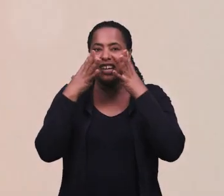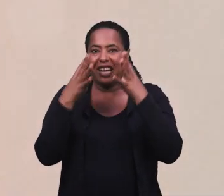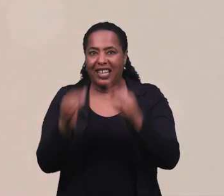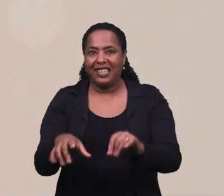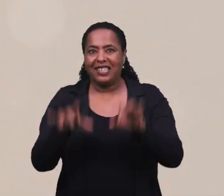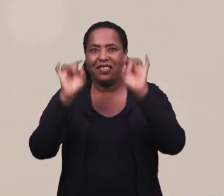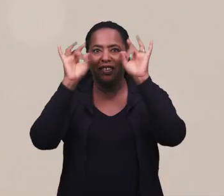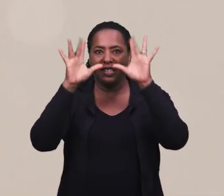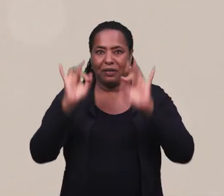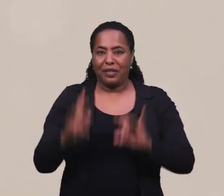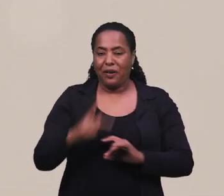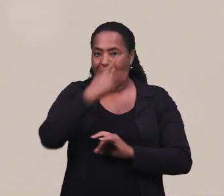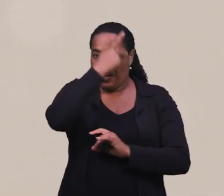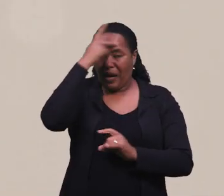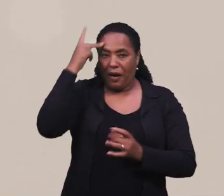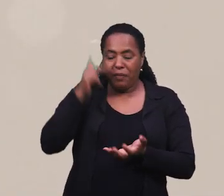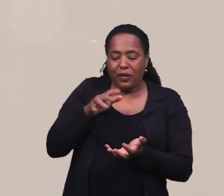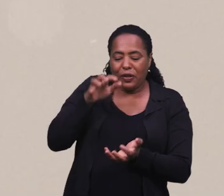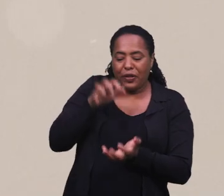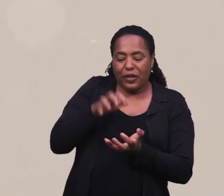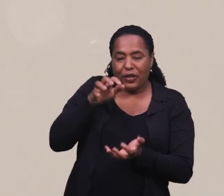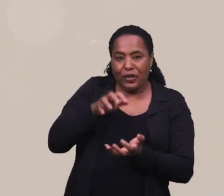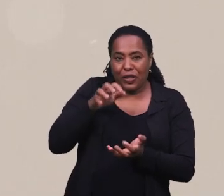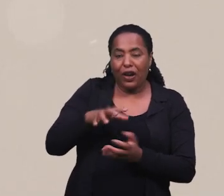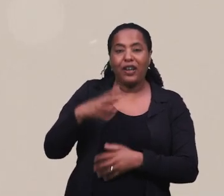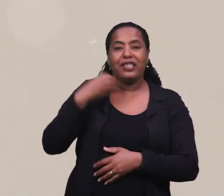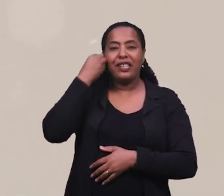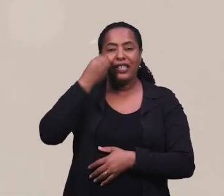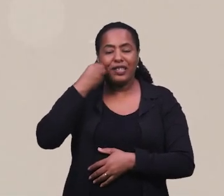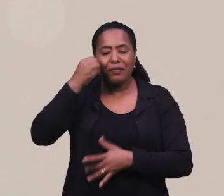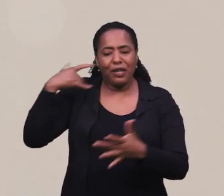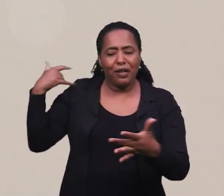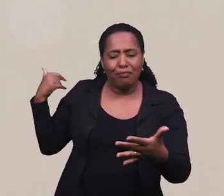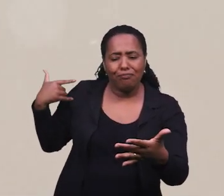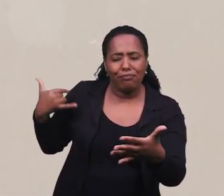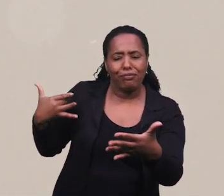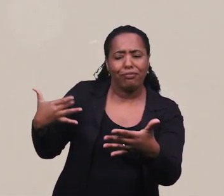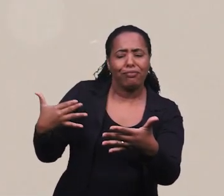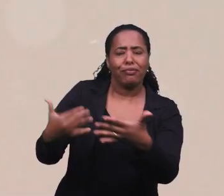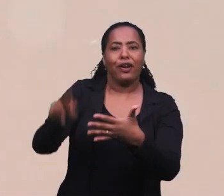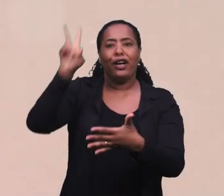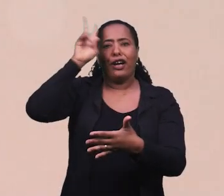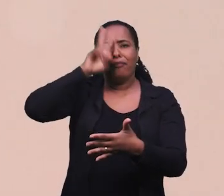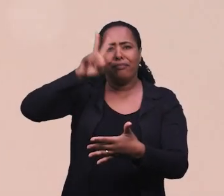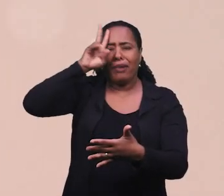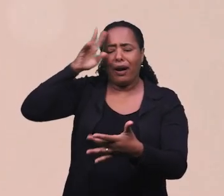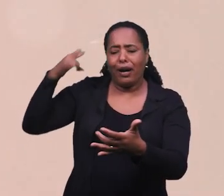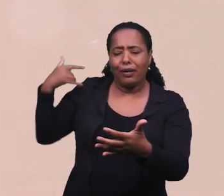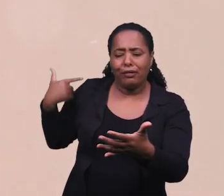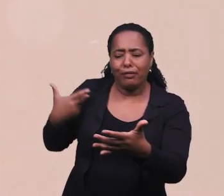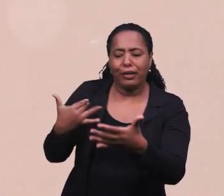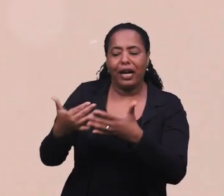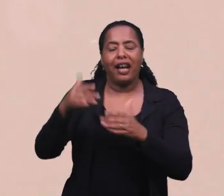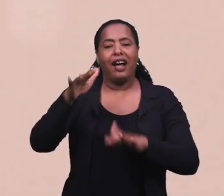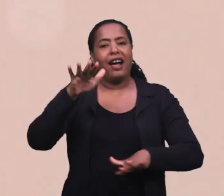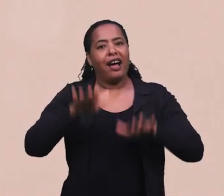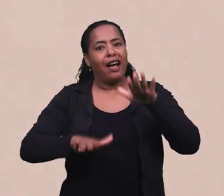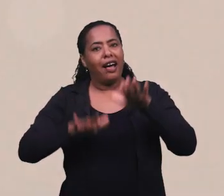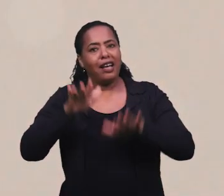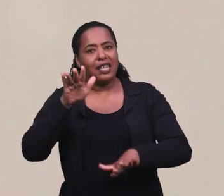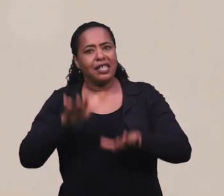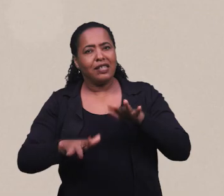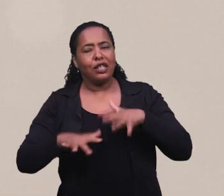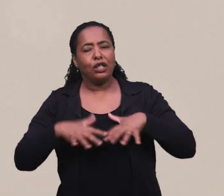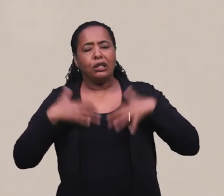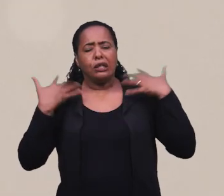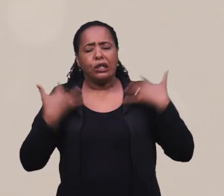essa pessoa, ela é fruto de evangelização. O Senhor não nos enviou ela por um acaso, para que ela venha, como ela já veio, se ela está